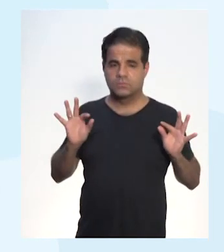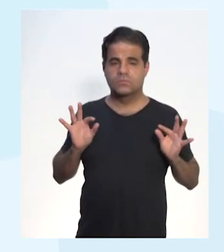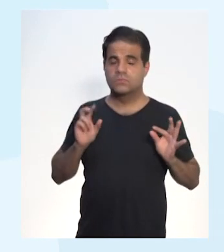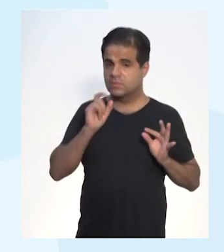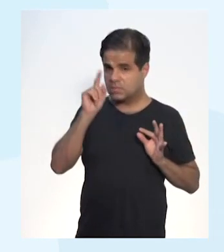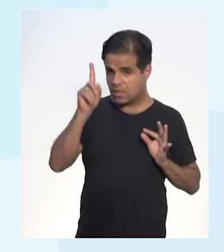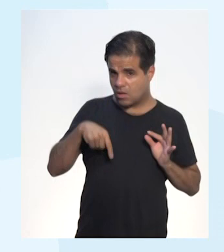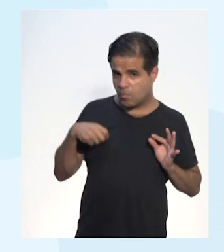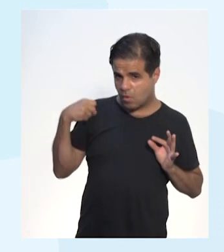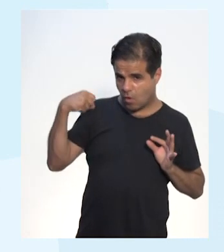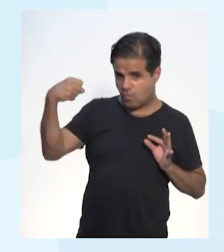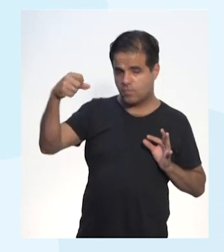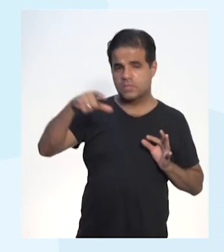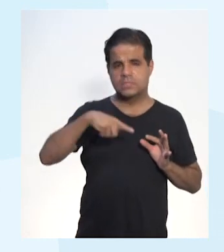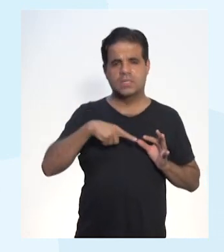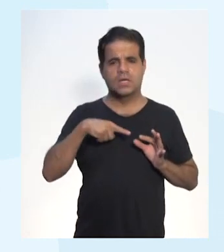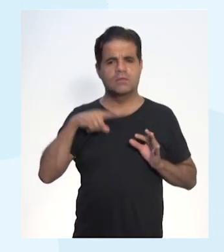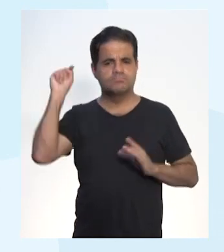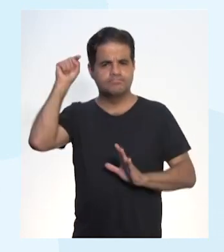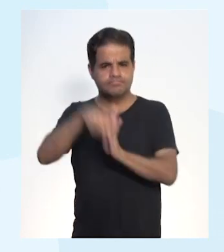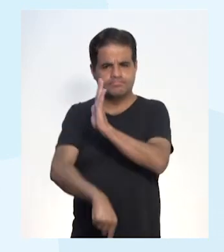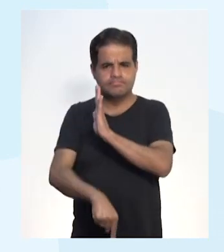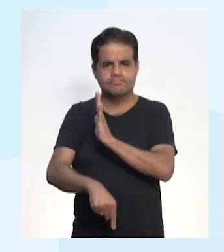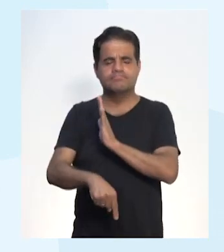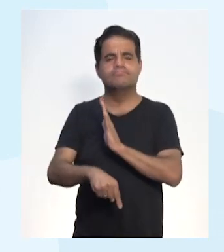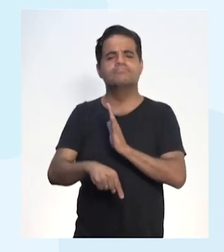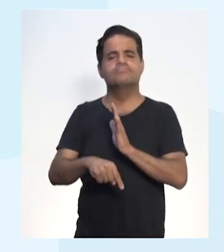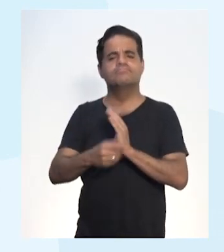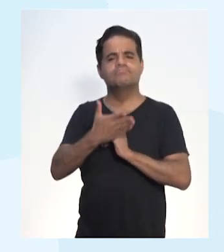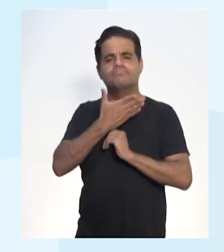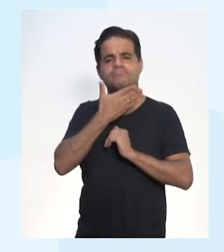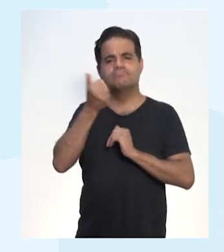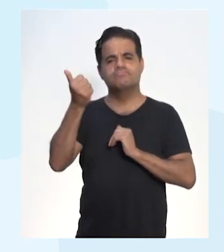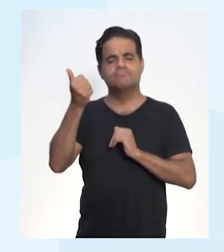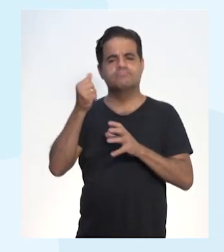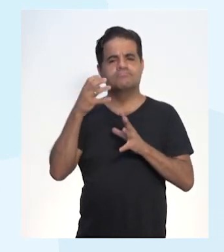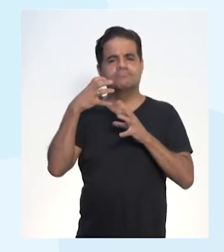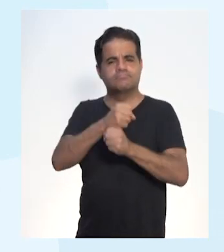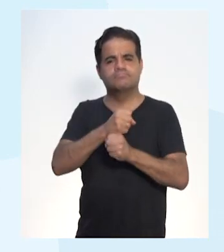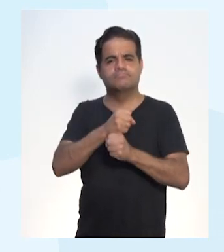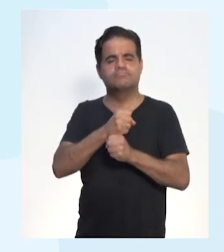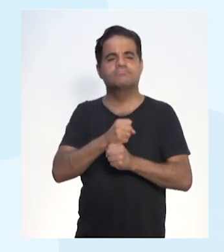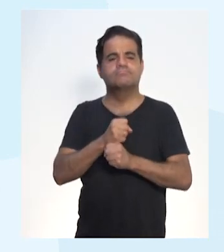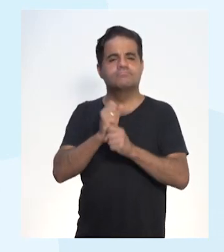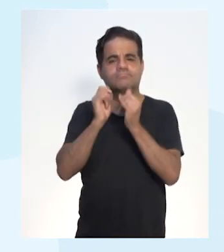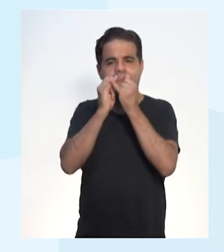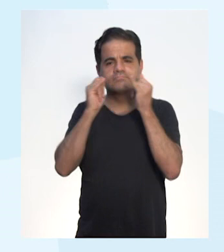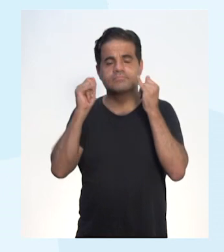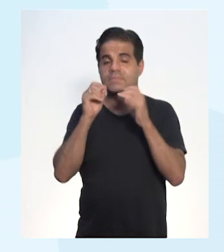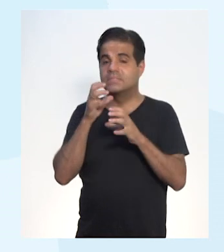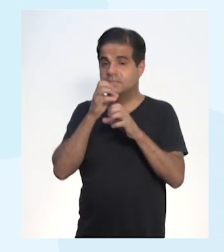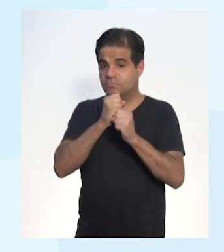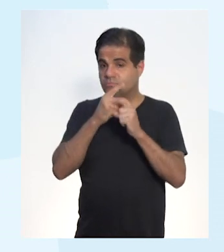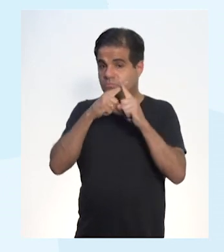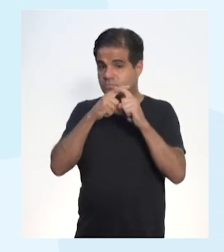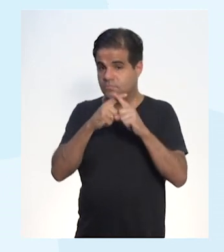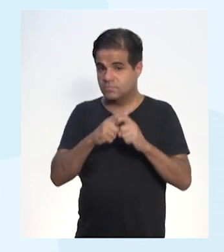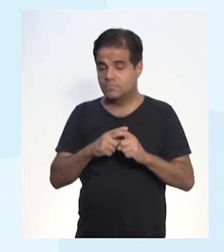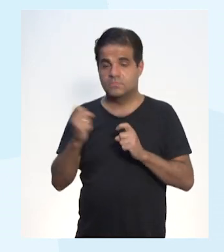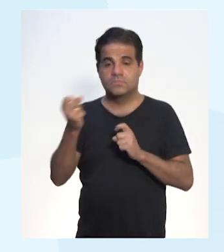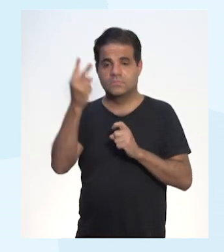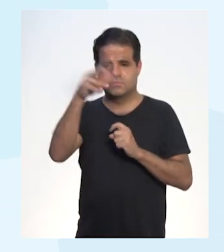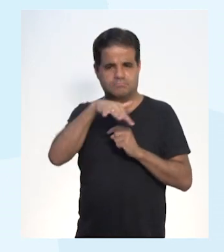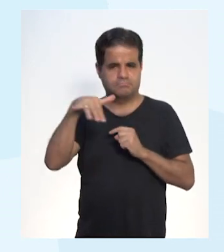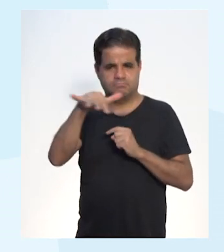é uma força, ela também tem a intensidade. E olha como é fácil calcular a intensidade da força magnética, né? Você multiplica o valor do